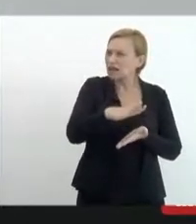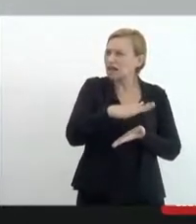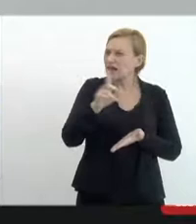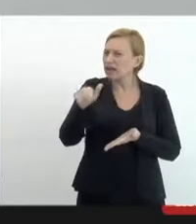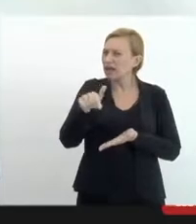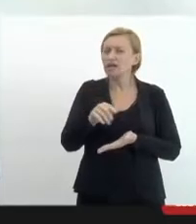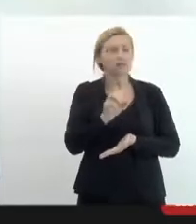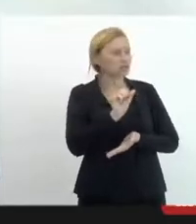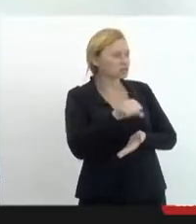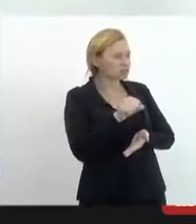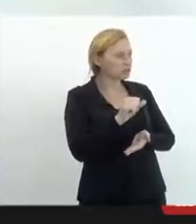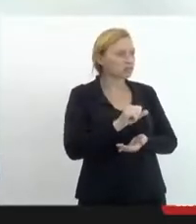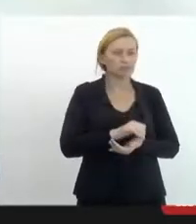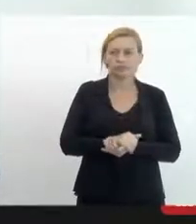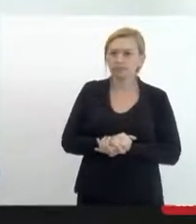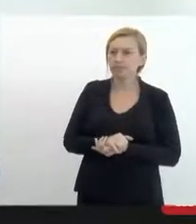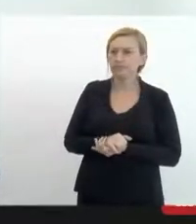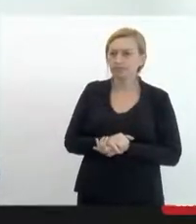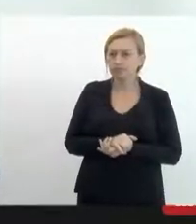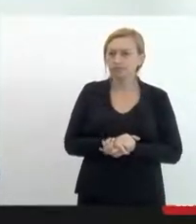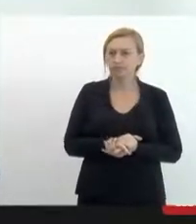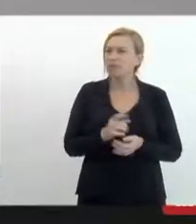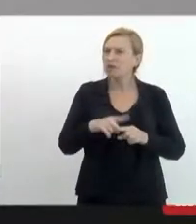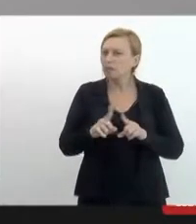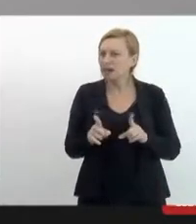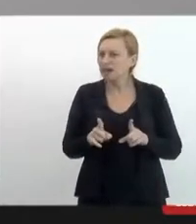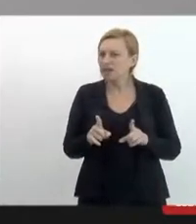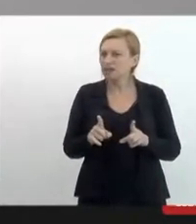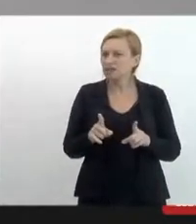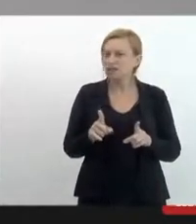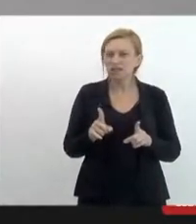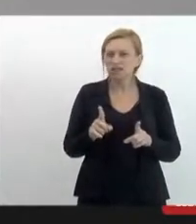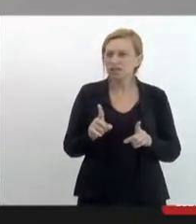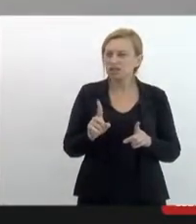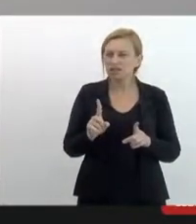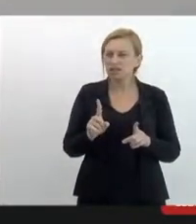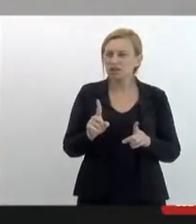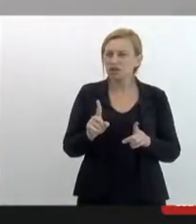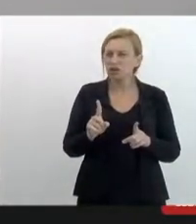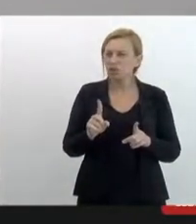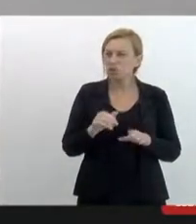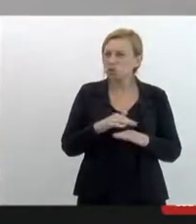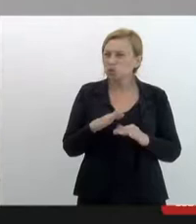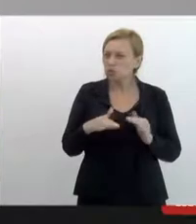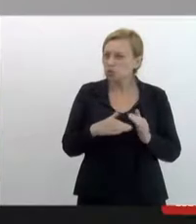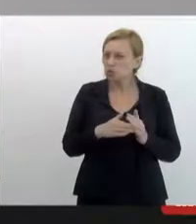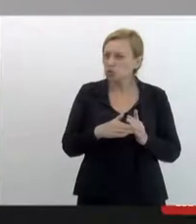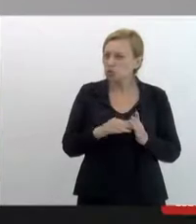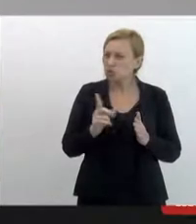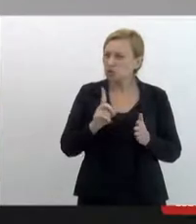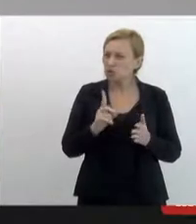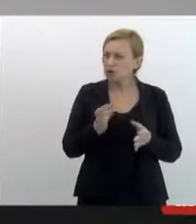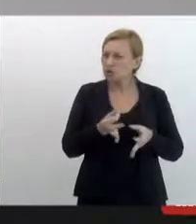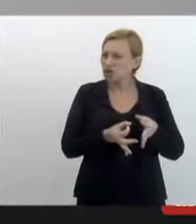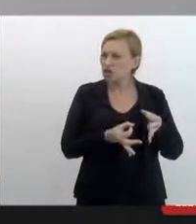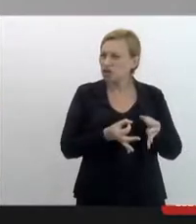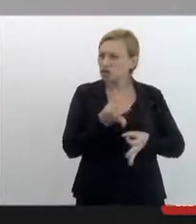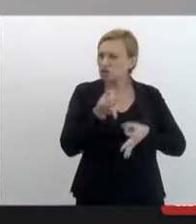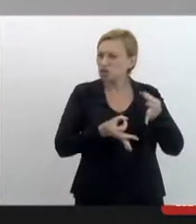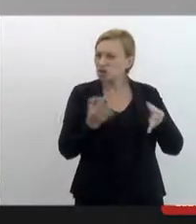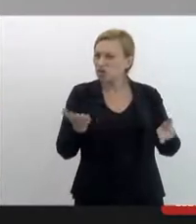Sim. Em diferentes certificados. Mas nem todos são objeto de contestação judicial ou administrativa? Ou todos